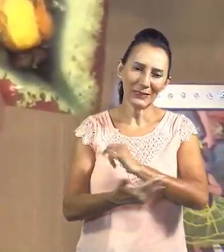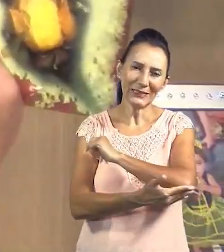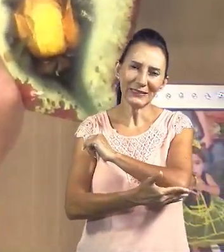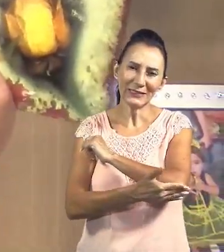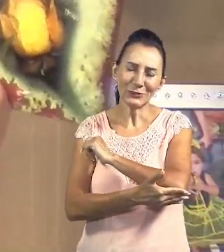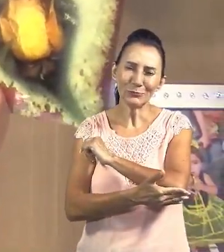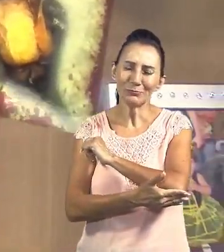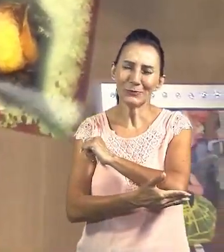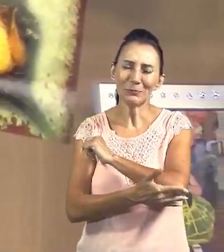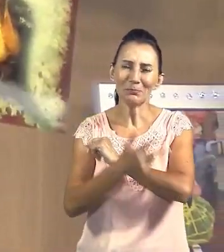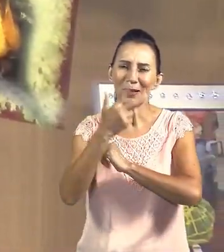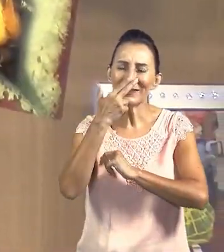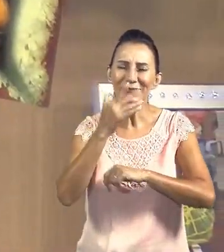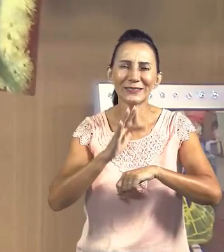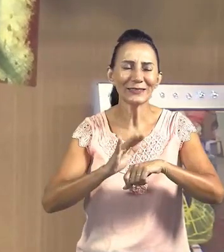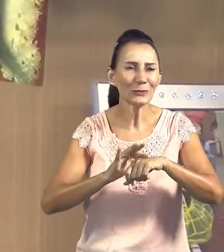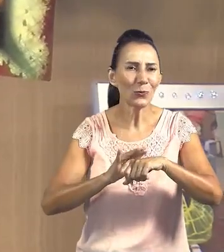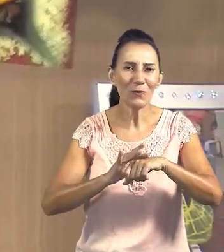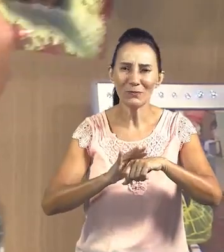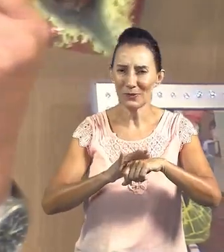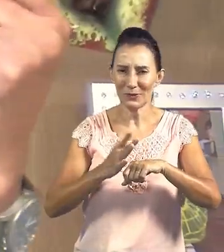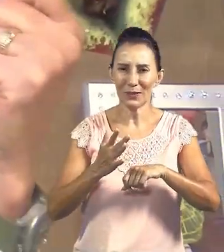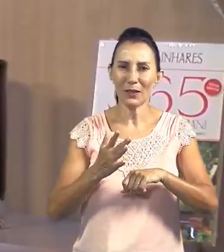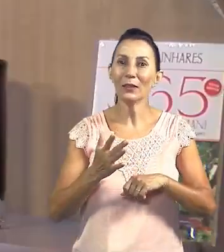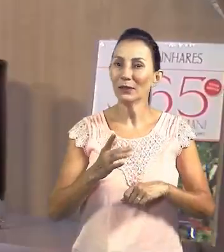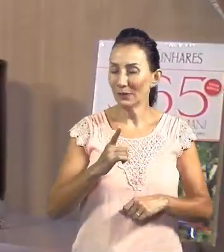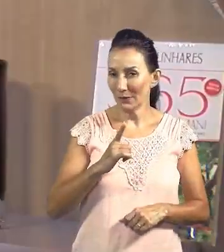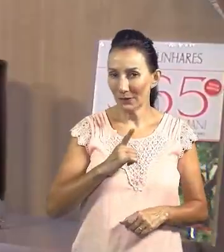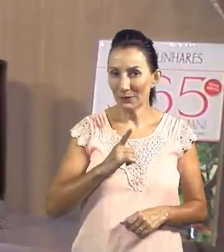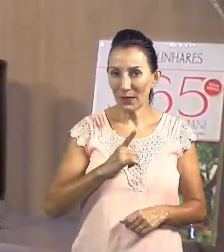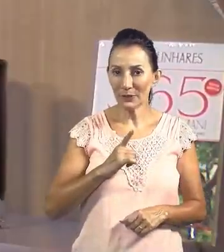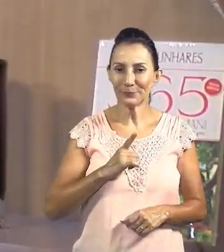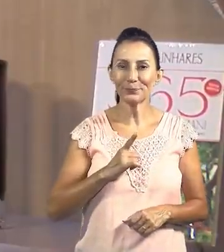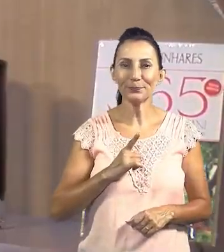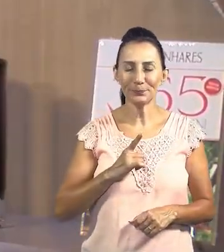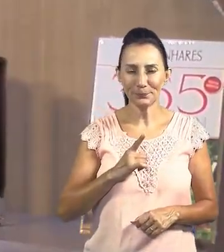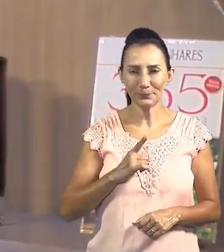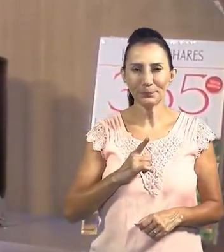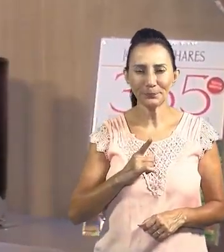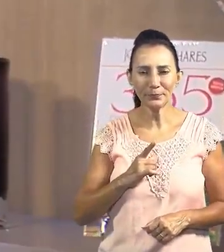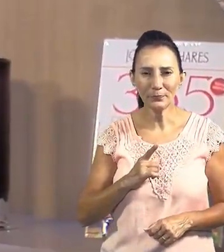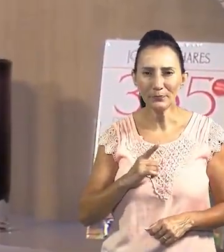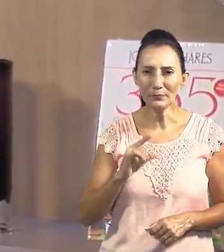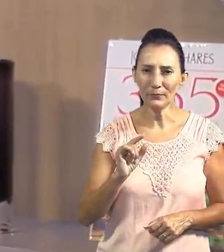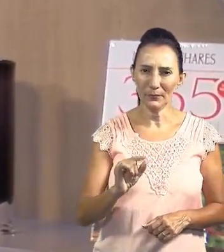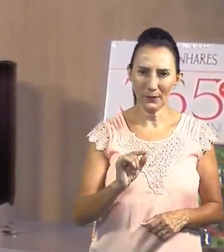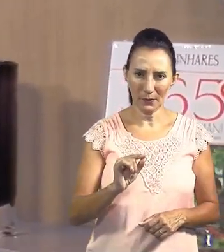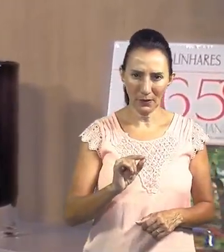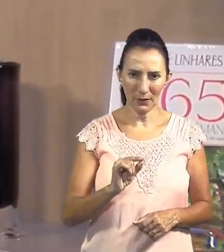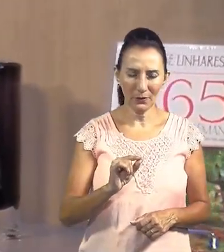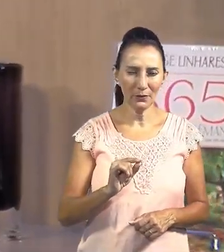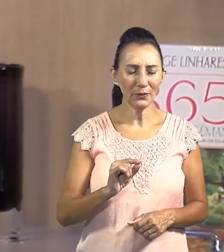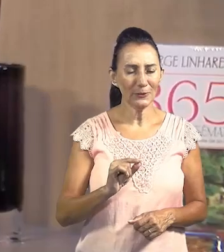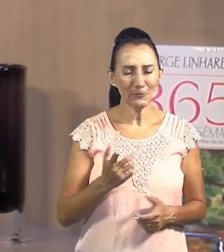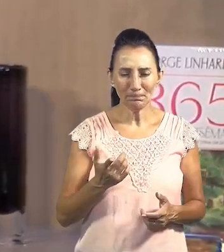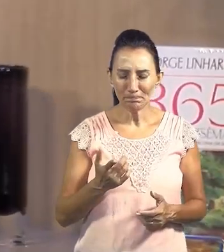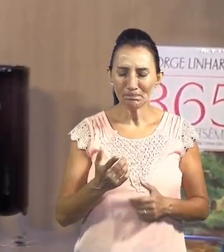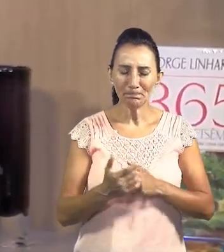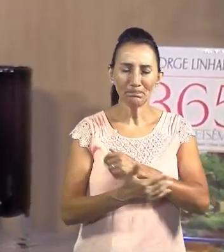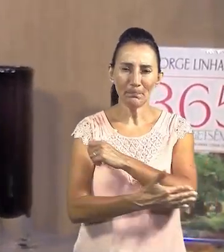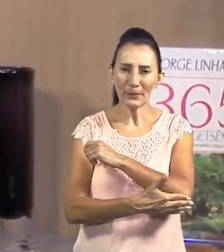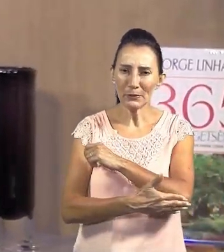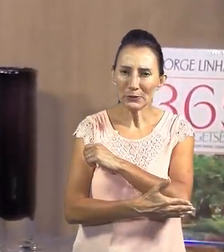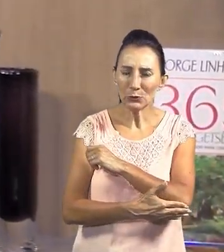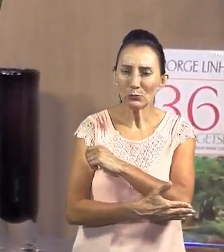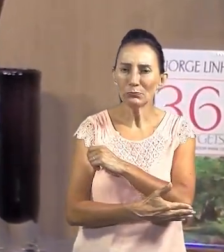chamado ciúme doentio. Existe uma ação de